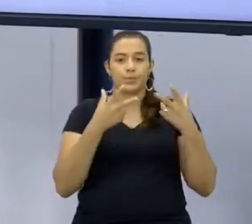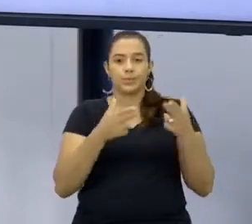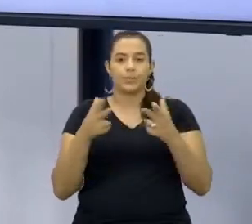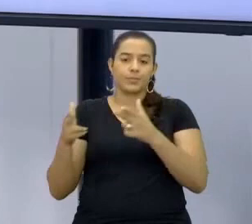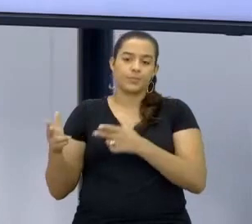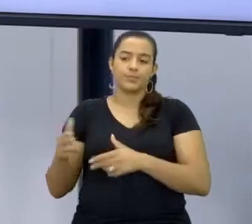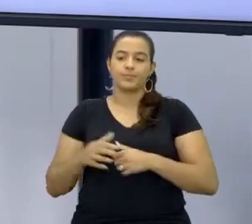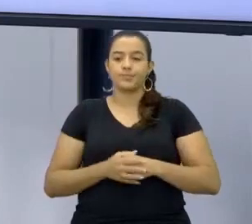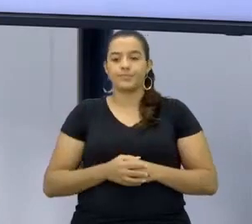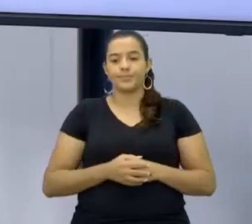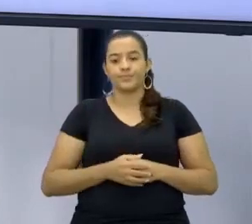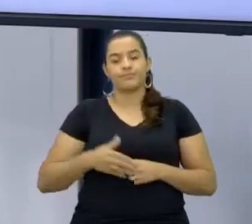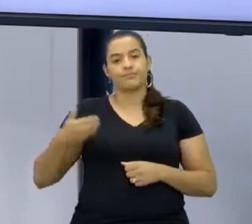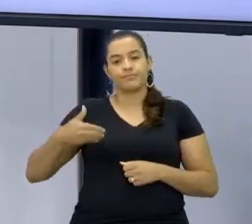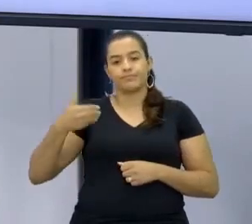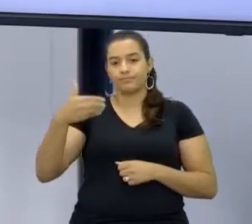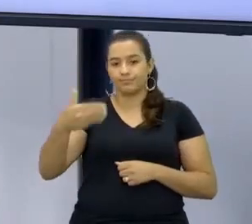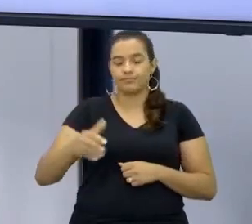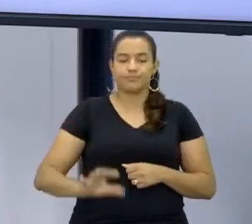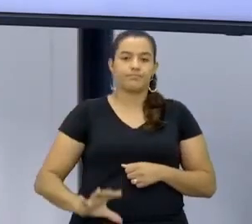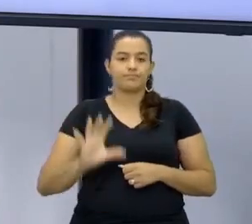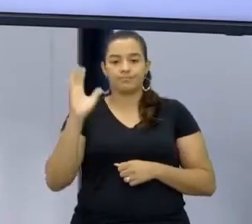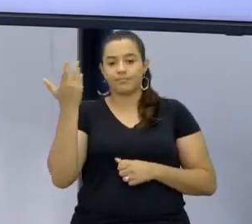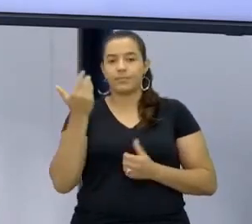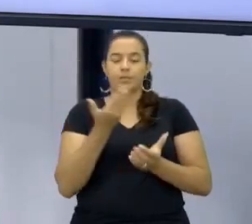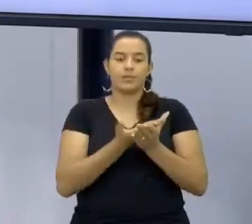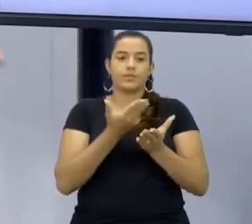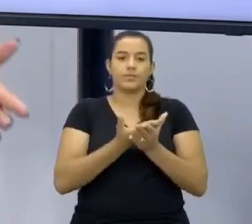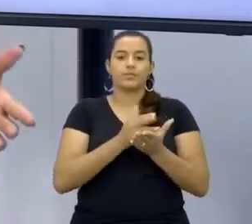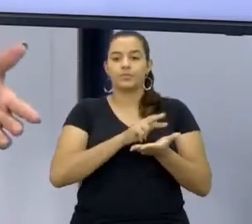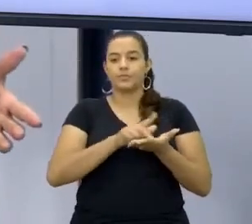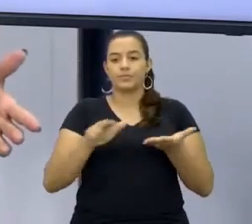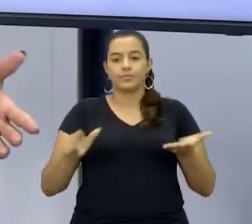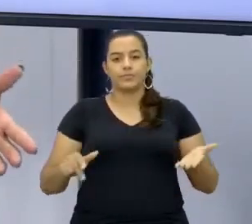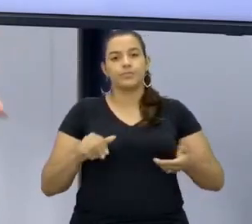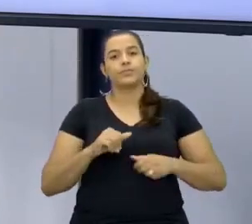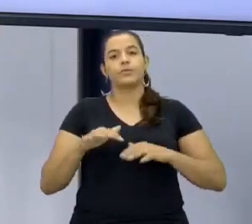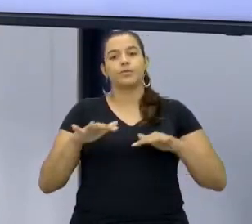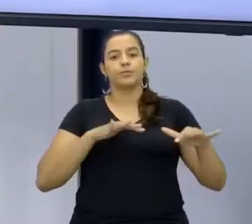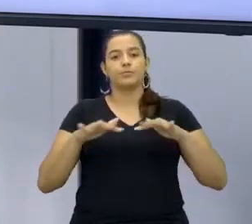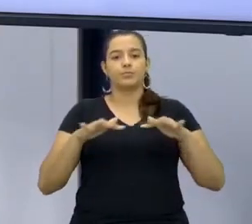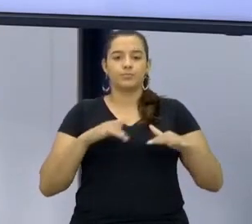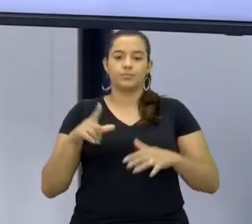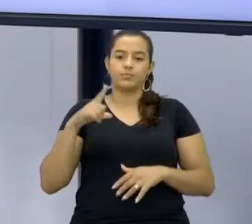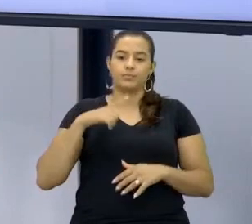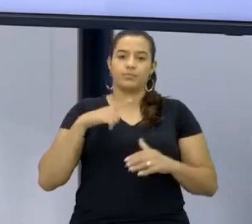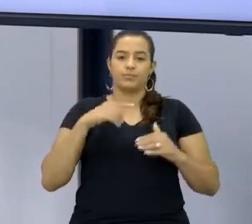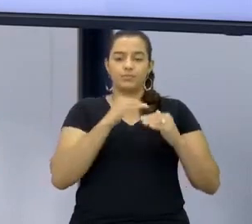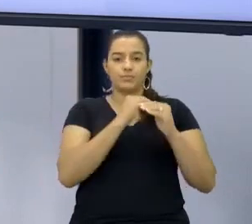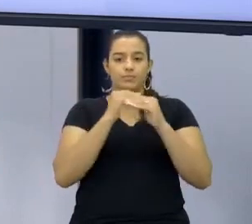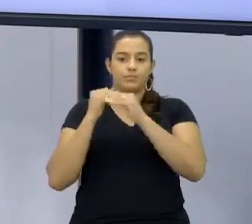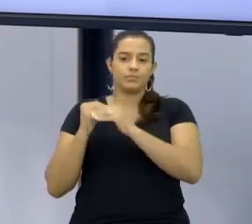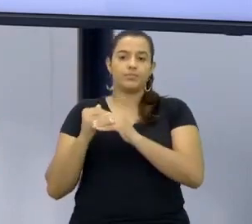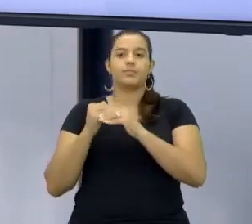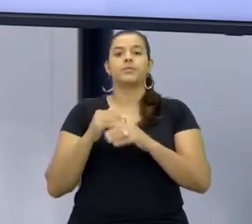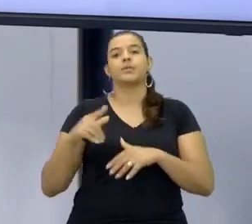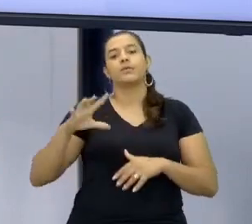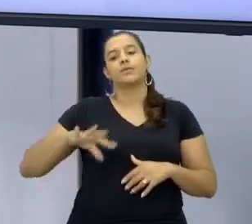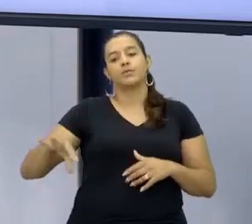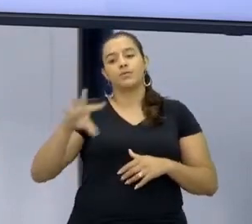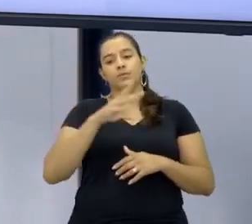certo? Sempre acontece, então, esses estudos, quando o movimento tem padrão. E nestes padrões,